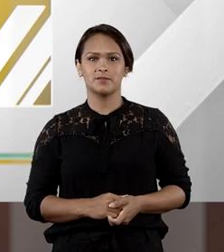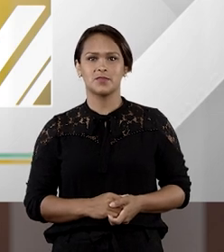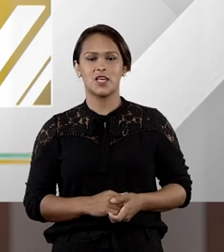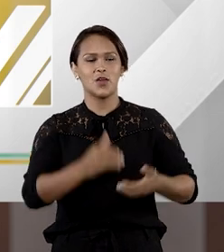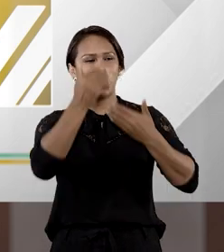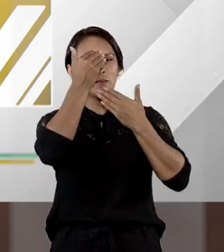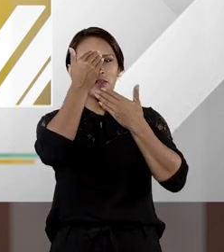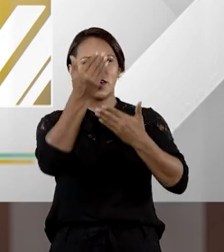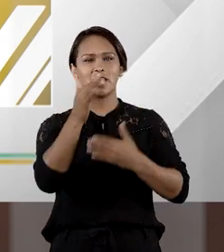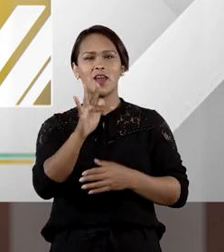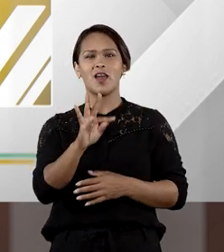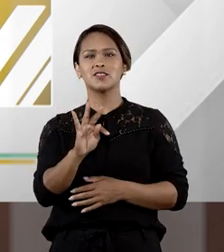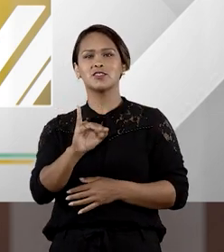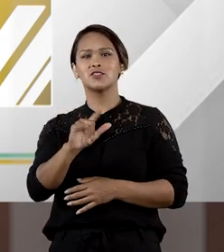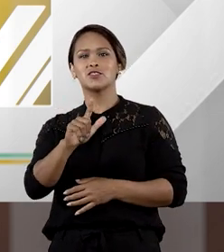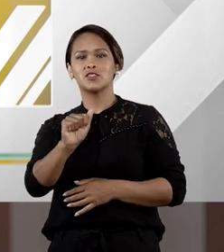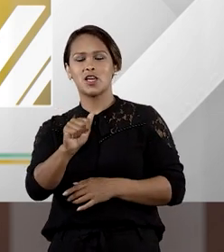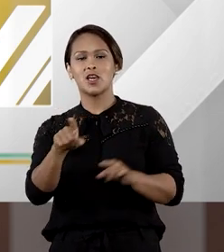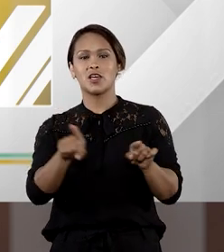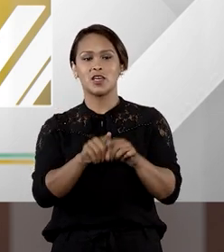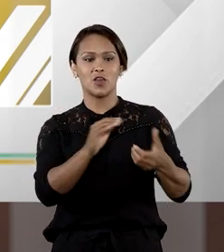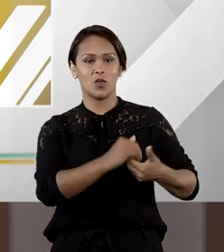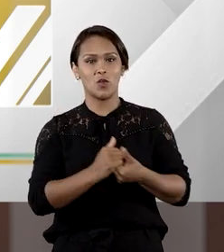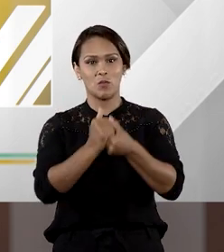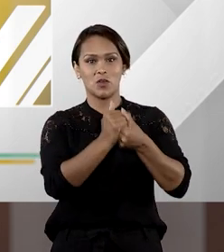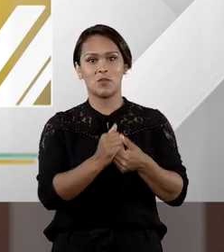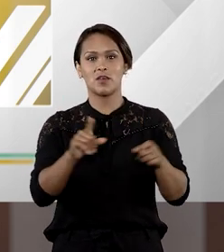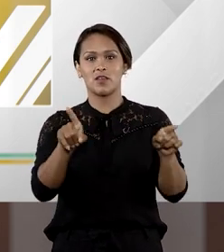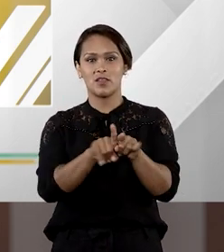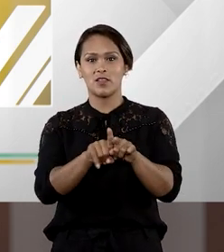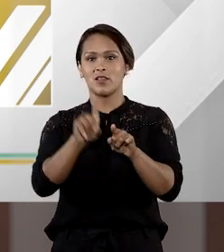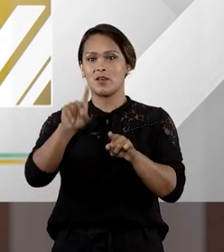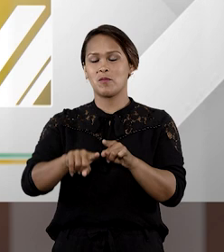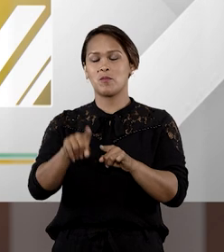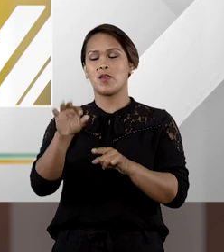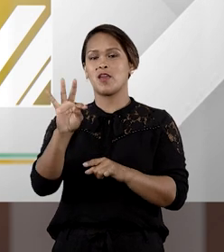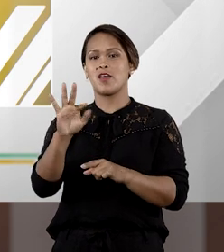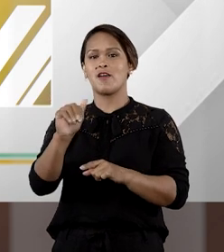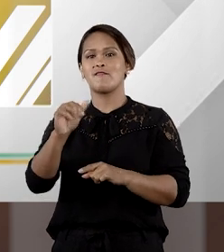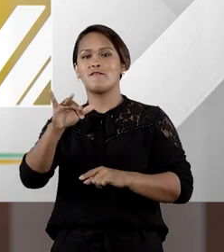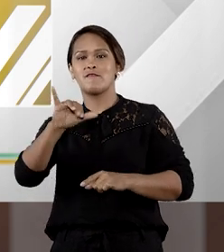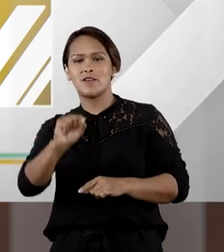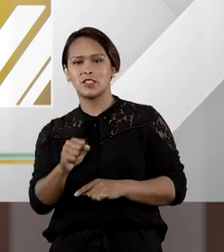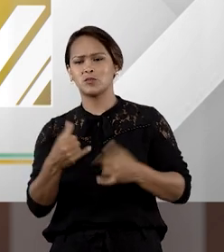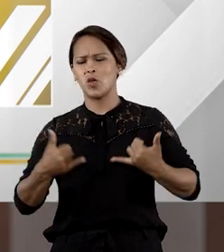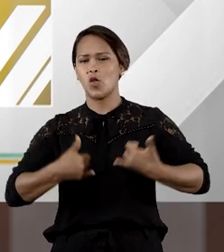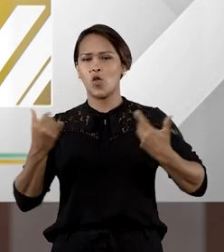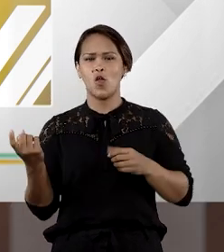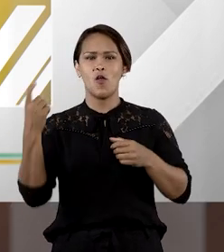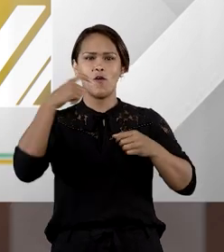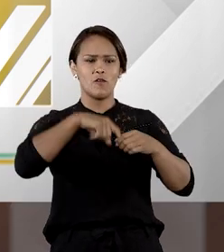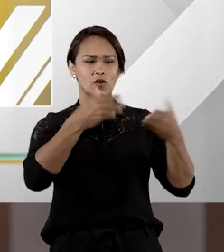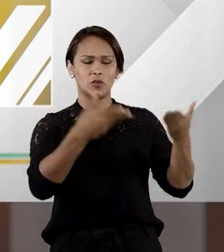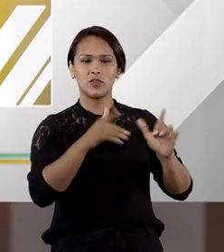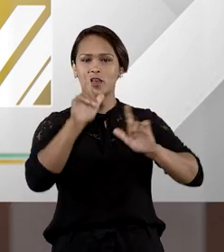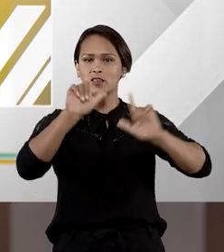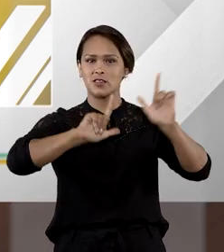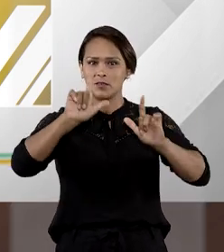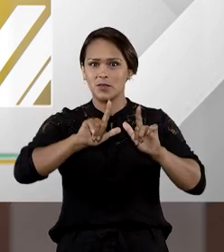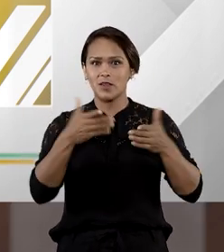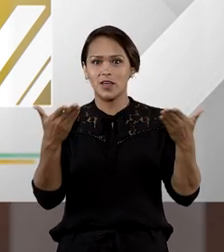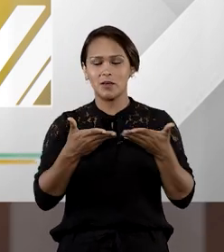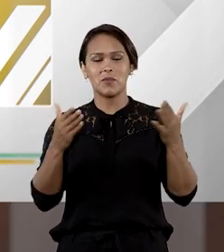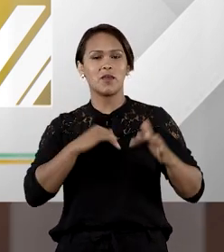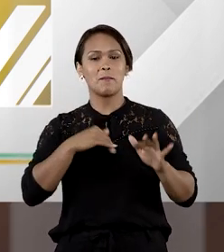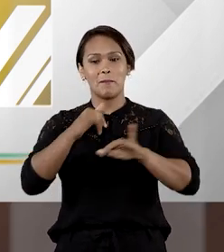Muito obrigado, Tiago. Quero cumprimentá-lo, cumprimentá-la também, Fátima. É uma grande honra voltar aqui a esse programa,